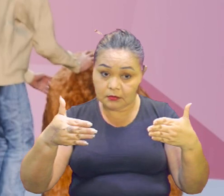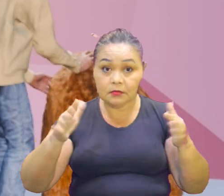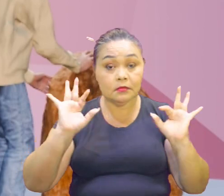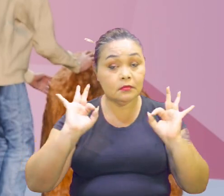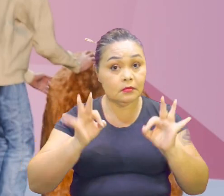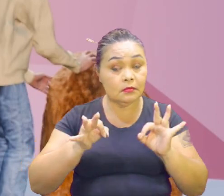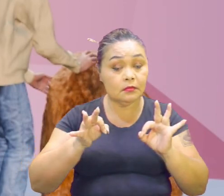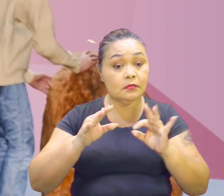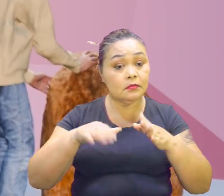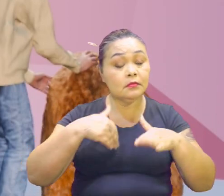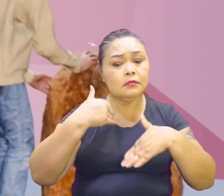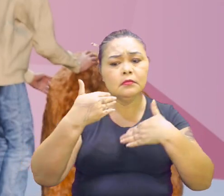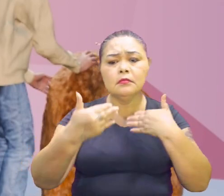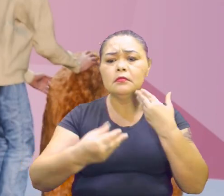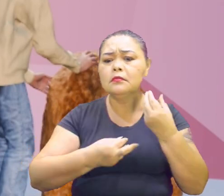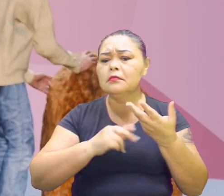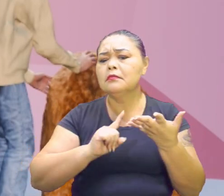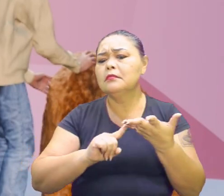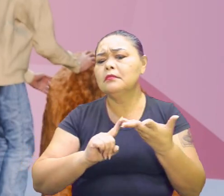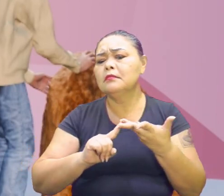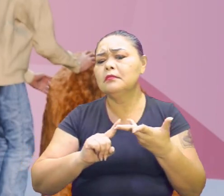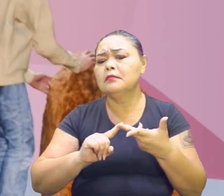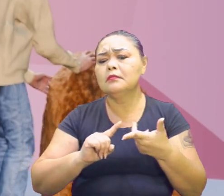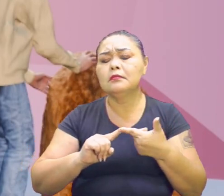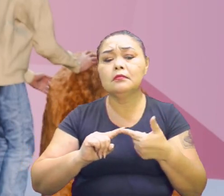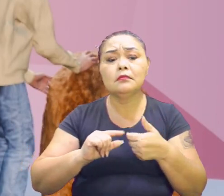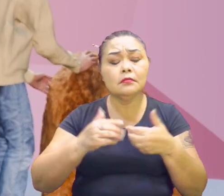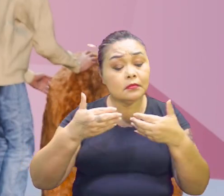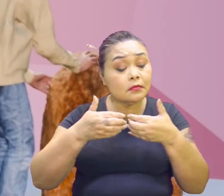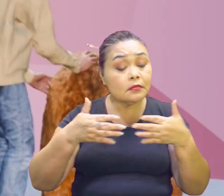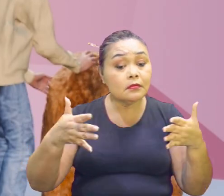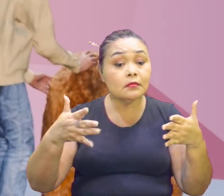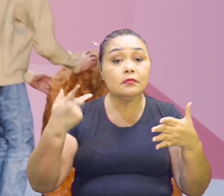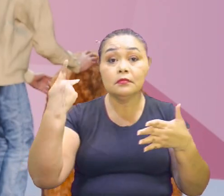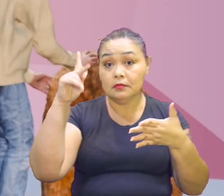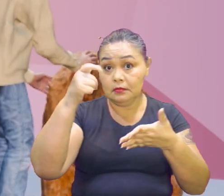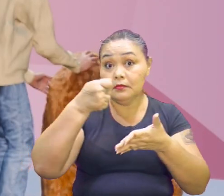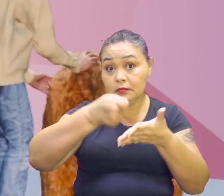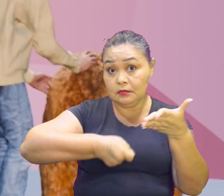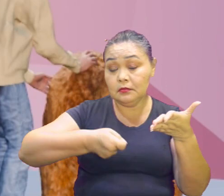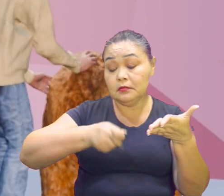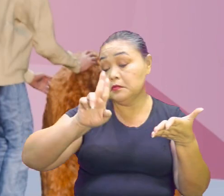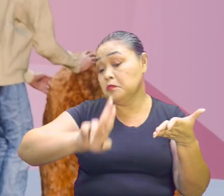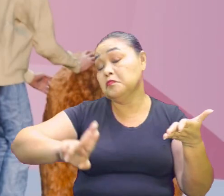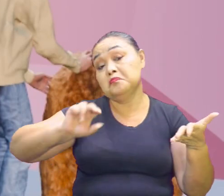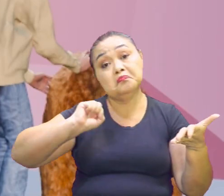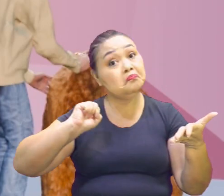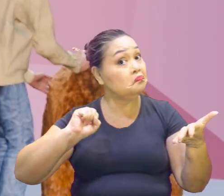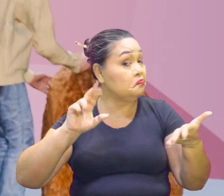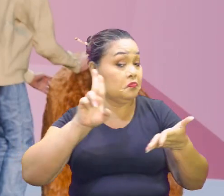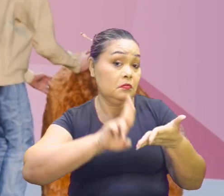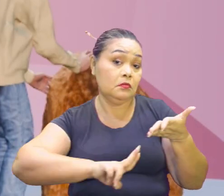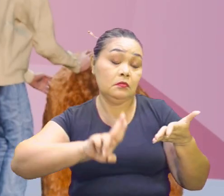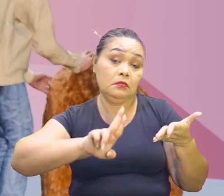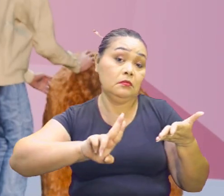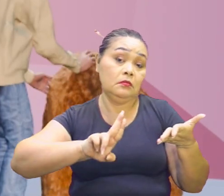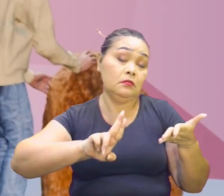tá certo? Há várias maneiras de você iniciar a sua redação. Pode usar, né,